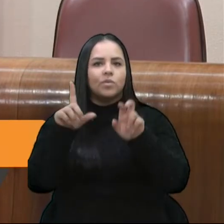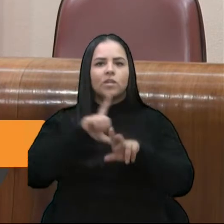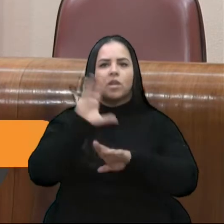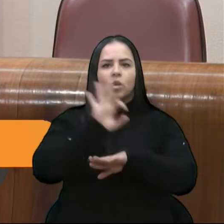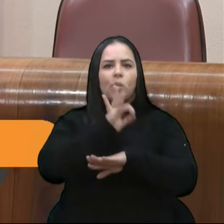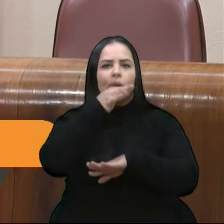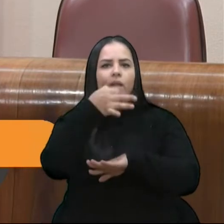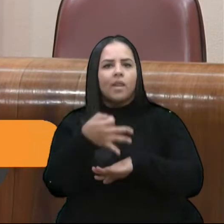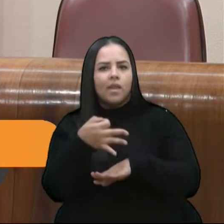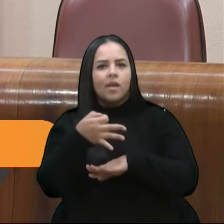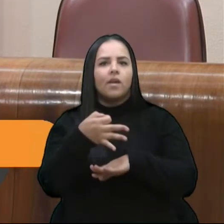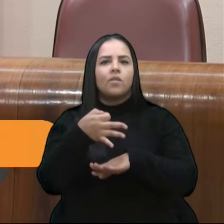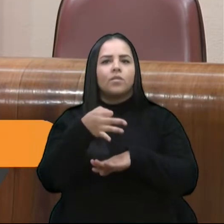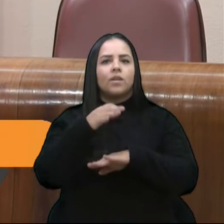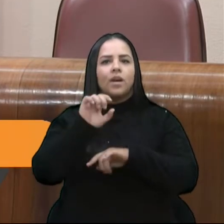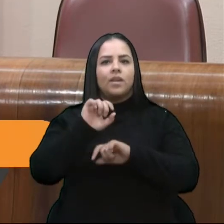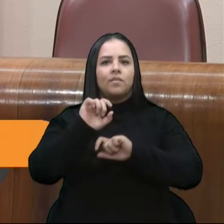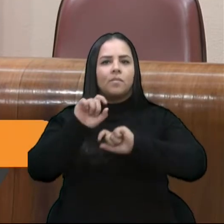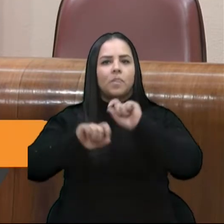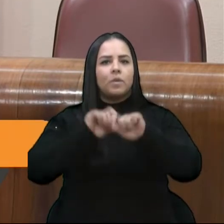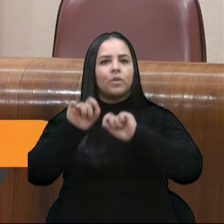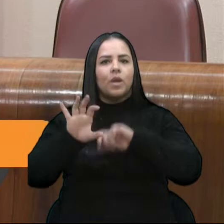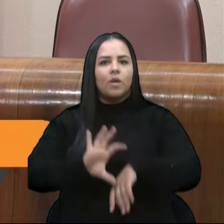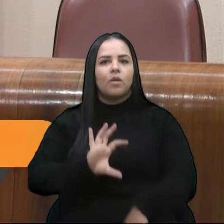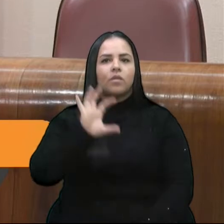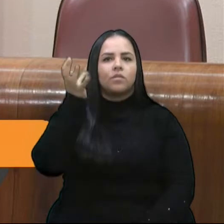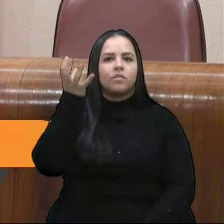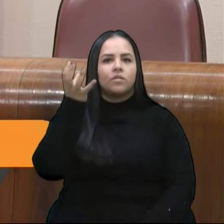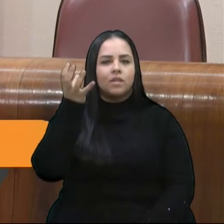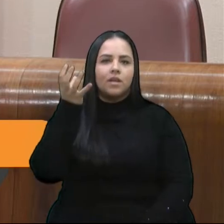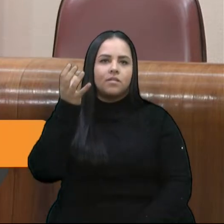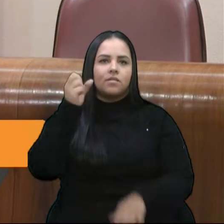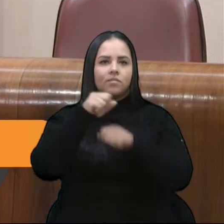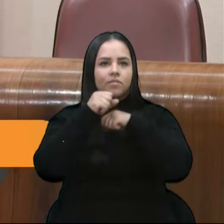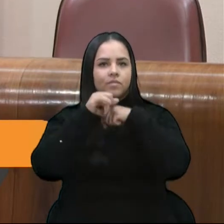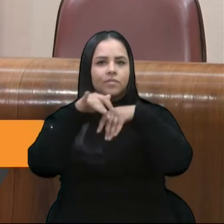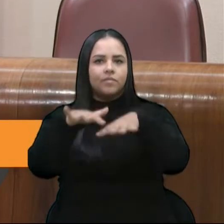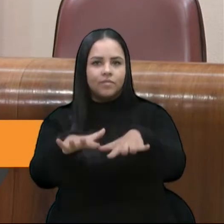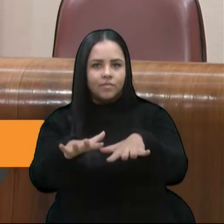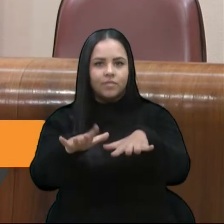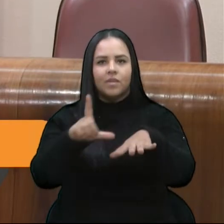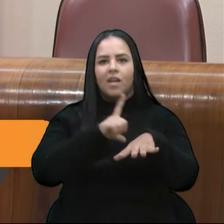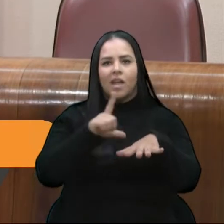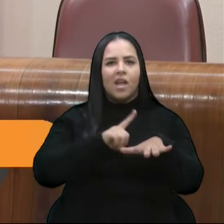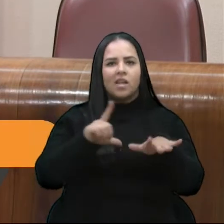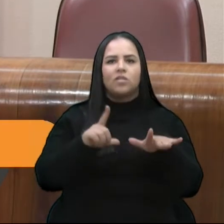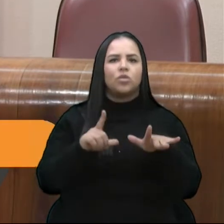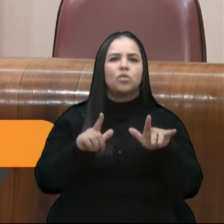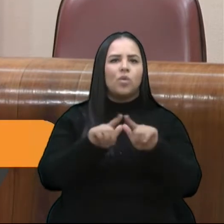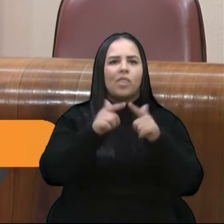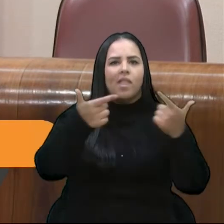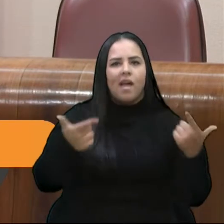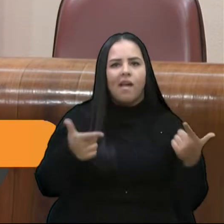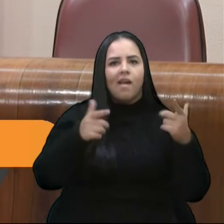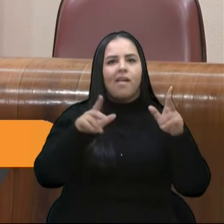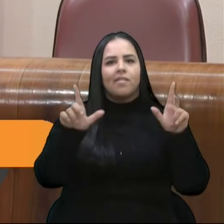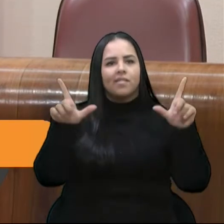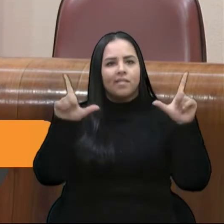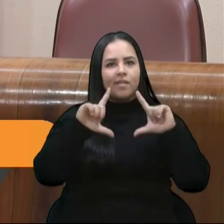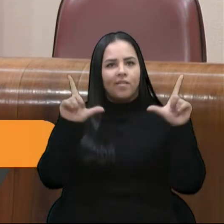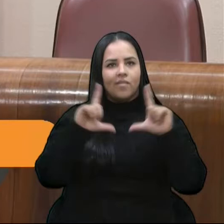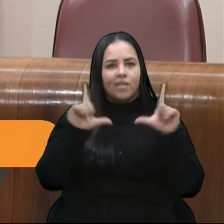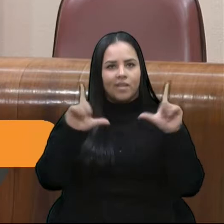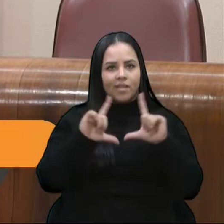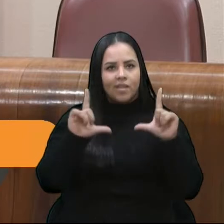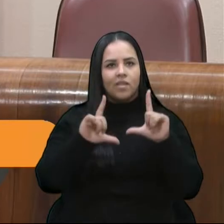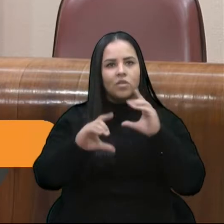opinativo em relação ao que de fato acontece em meio à pandemia. Os editoriais de jornais, de TV, de rádio, os meios